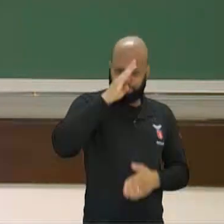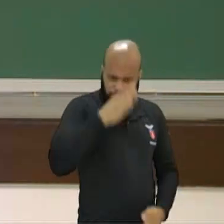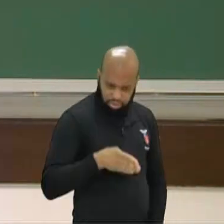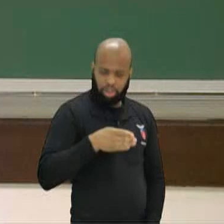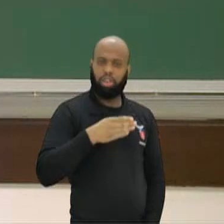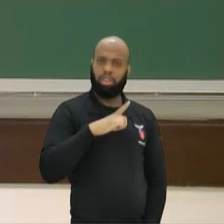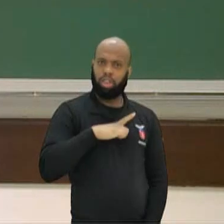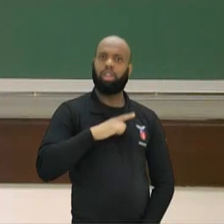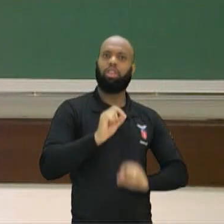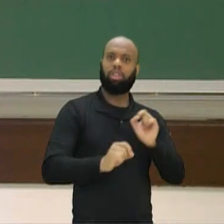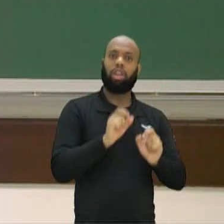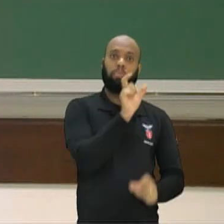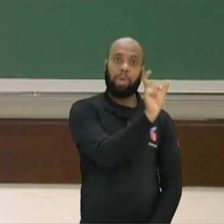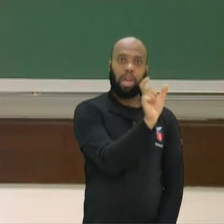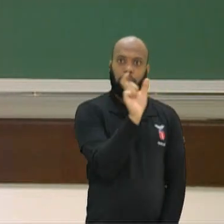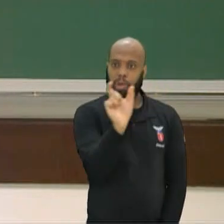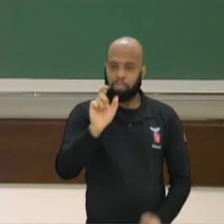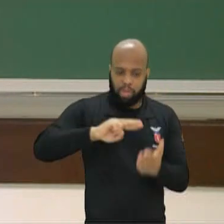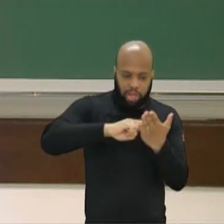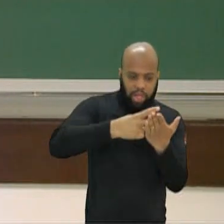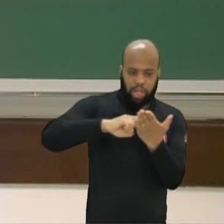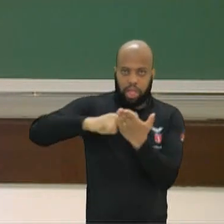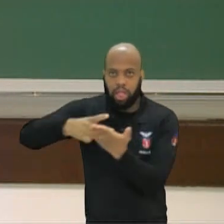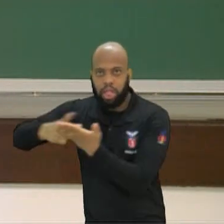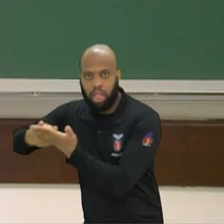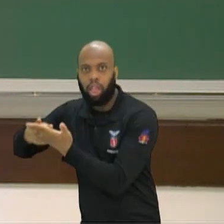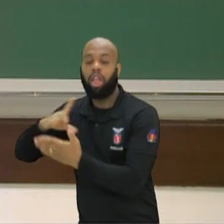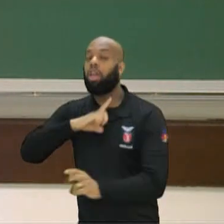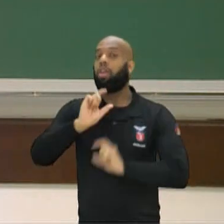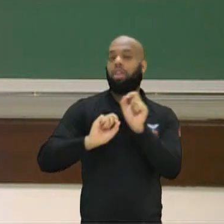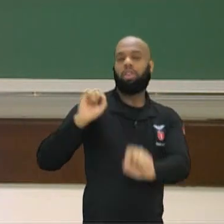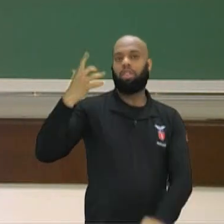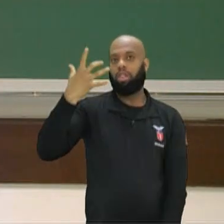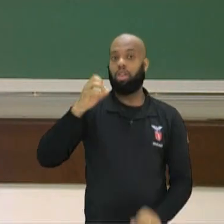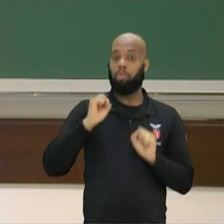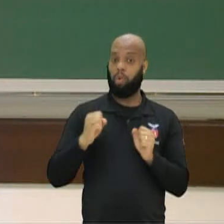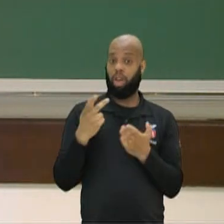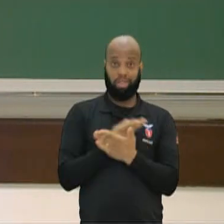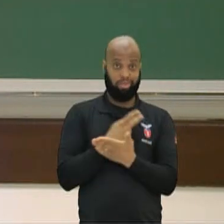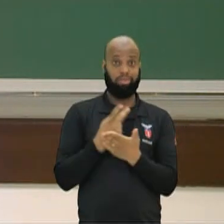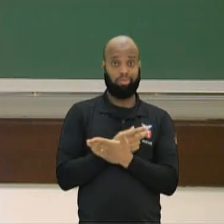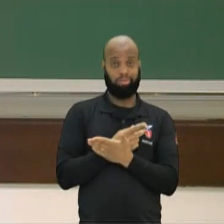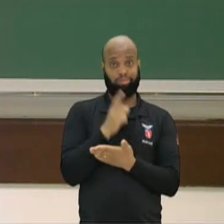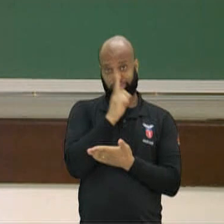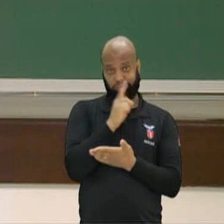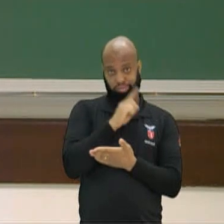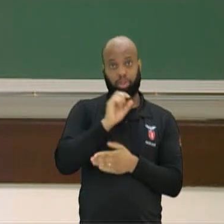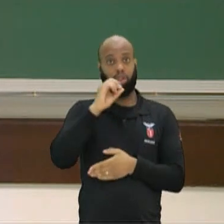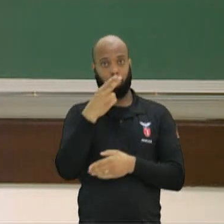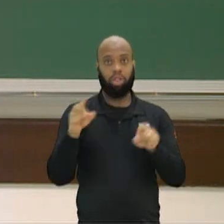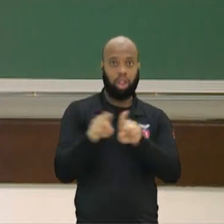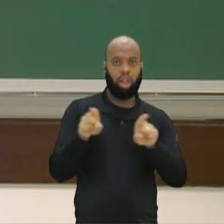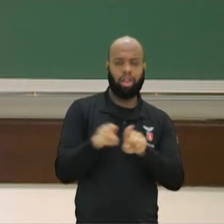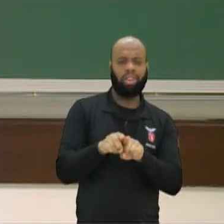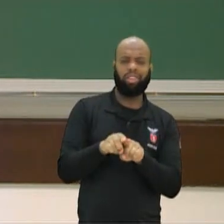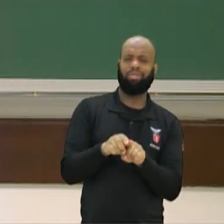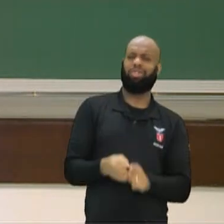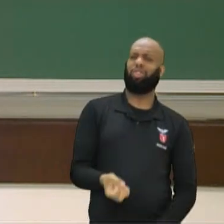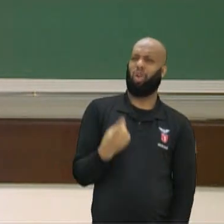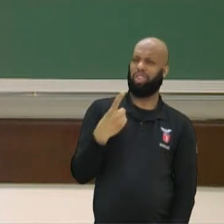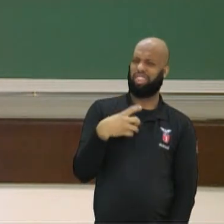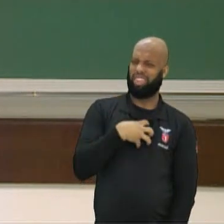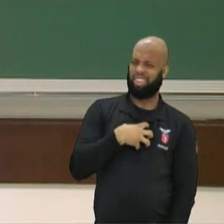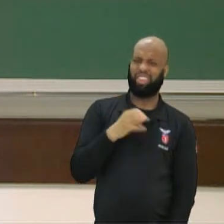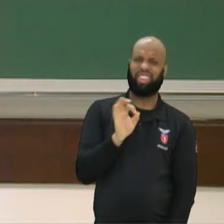seja, palavra por palavra, você das duas uma, ou vai cair num erro, ou de fato aquilo não vai fazer muito